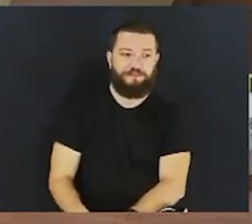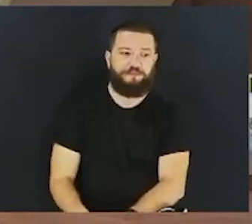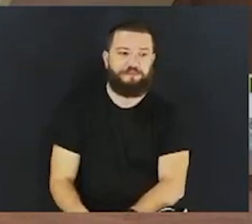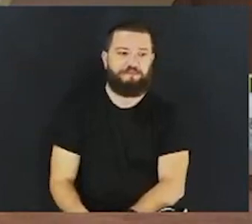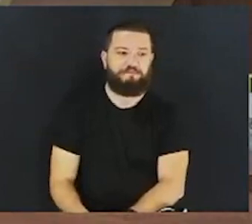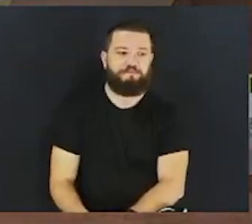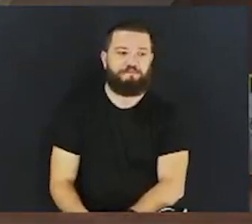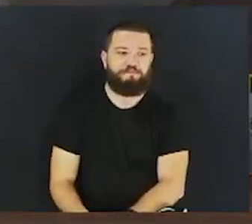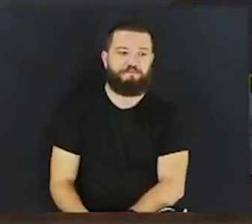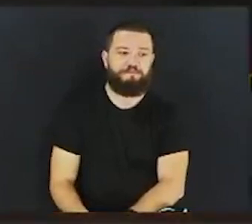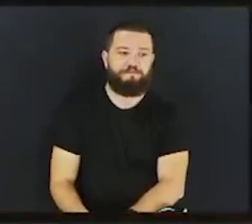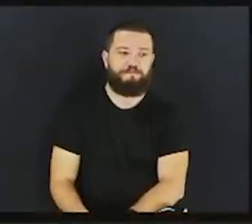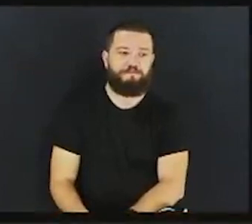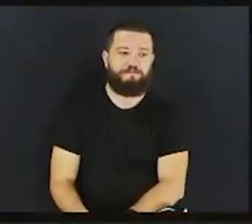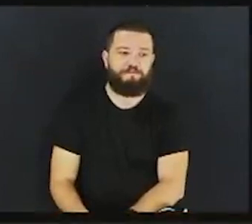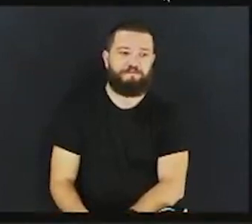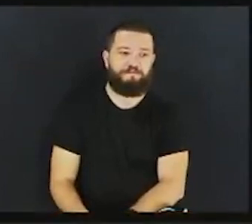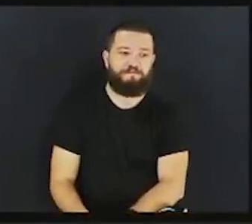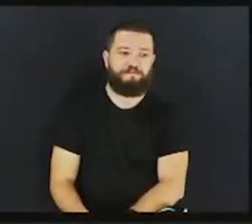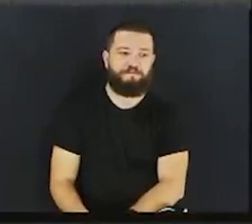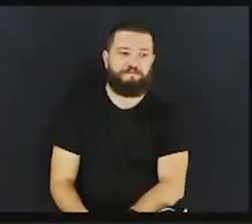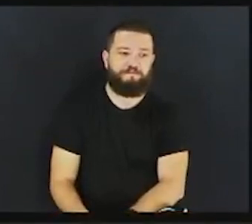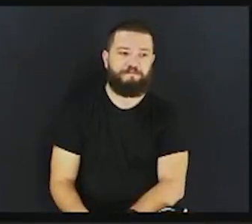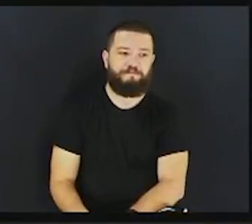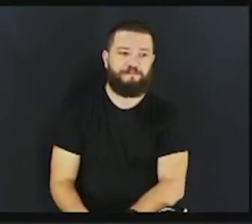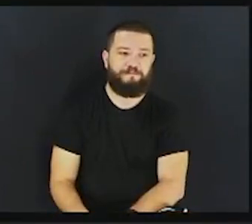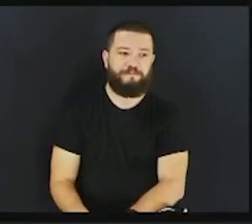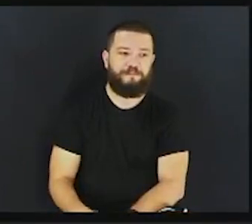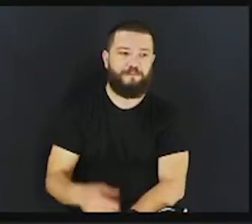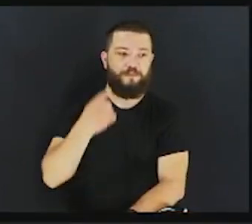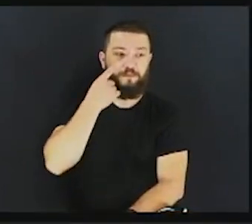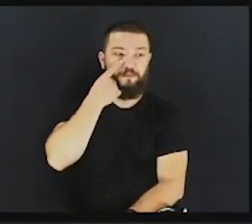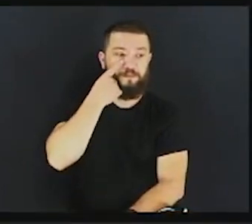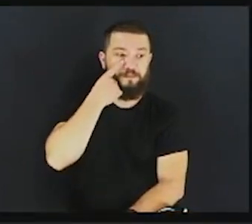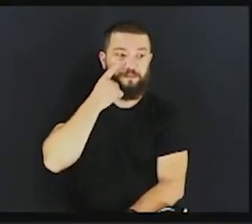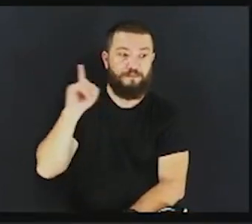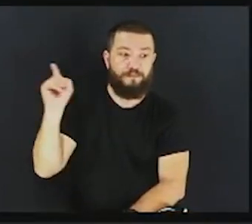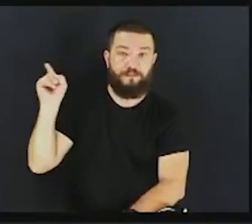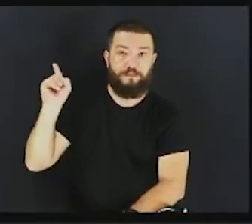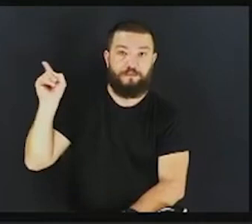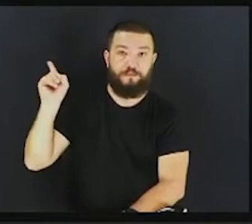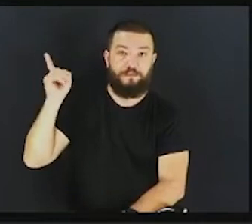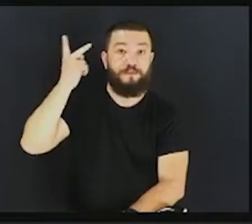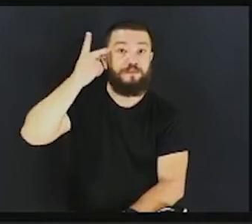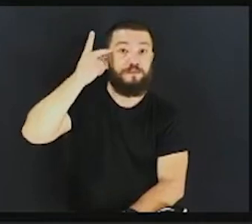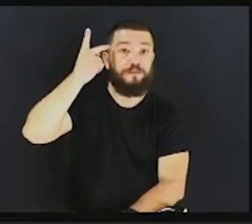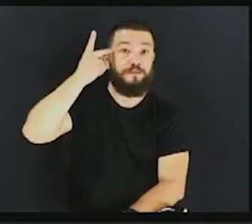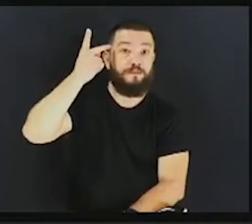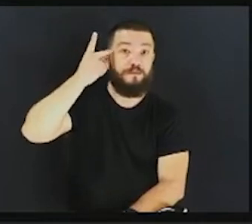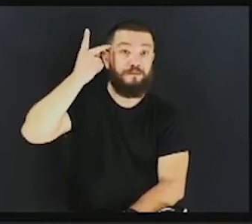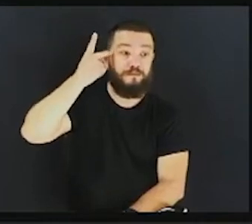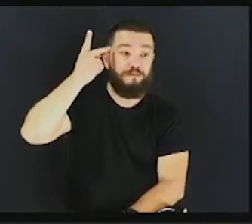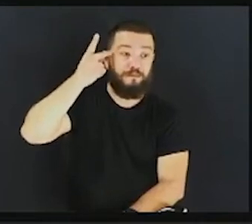Pode colocar o vídeo, por favor. Olha aí, ó. Isso aconteceu no interior de São Paulo, o vídeo foi amplamente